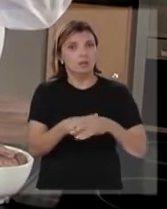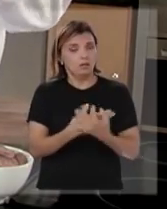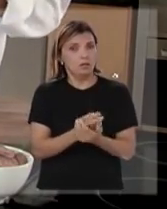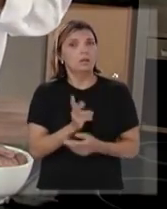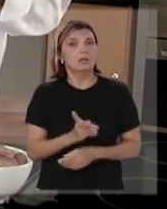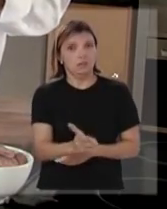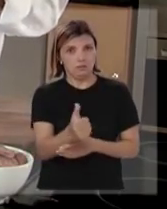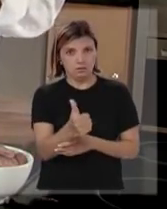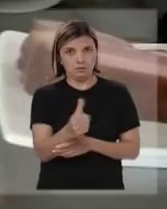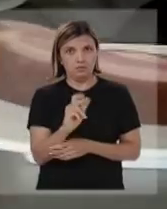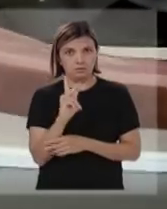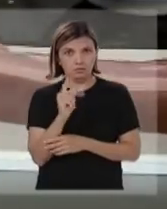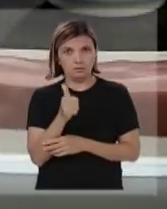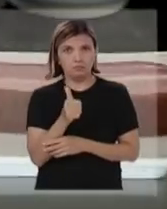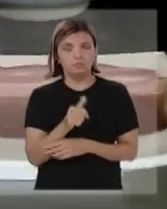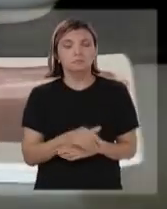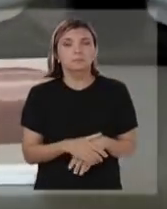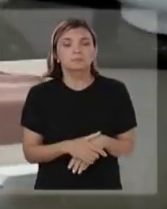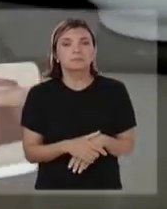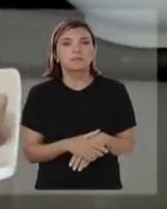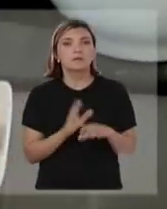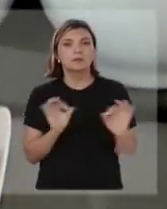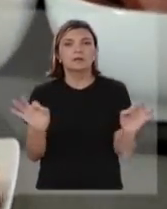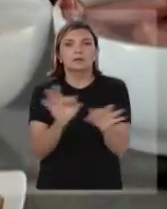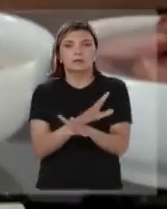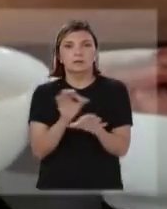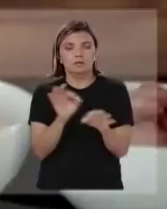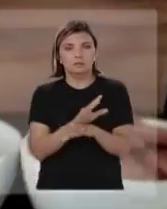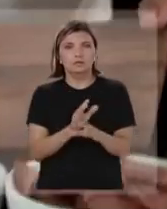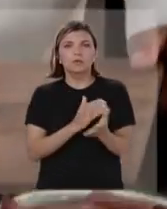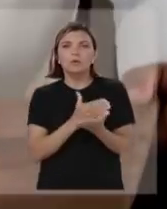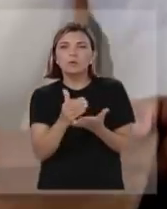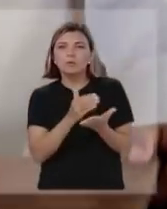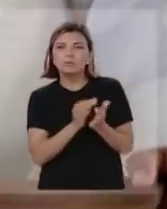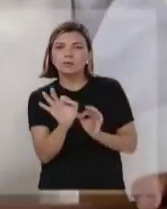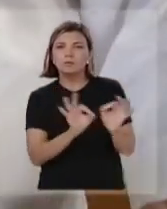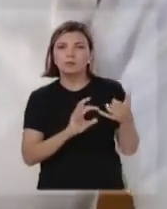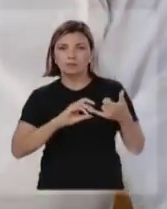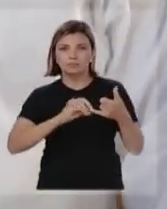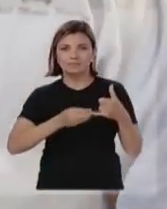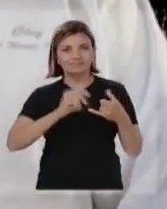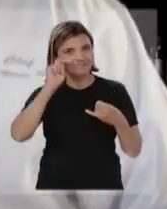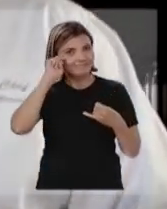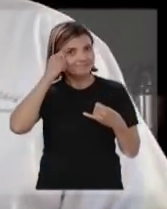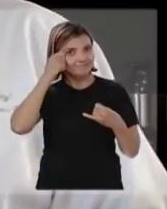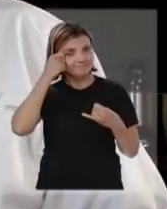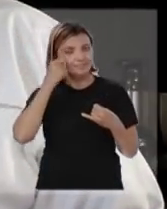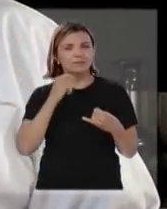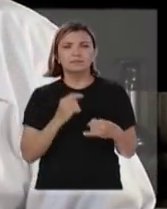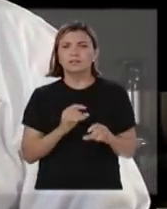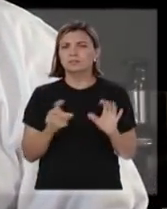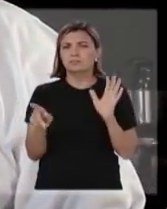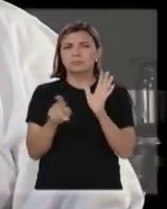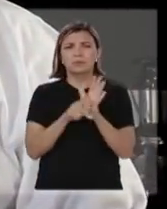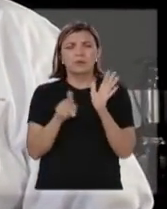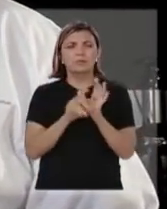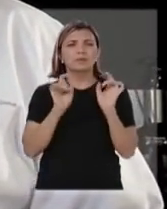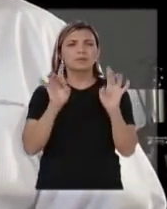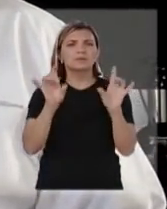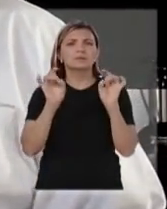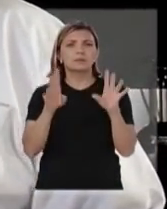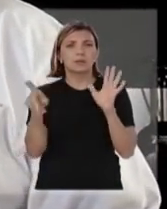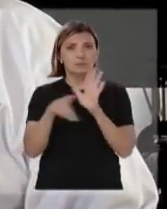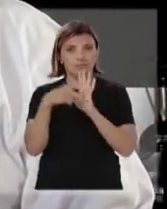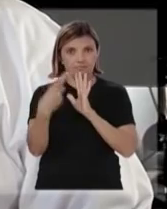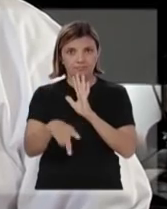limpas sempre, ok? Bom, agora que já está tudo pronto, vamos começar o preparo da feijoada. Um dos pratos mais